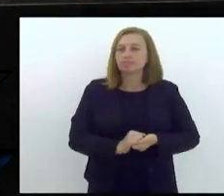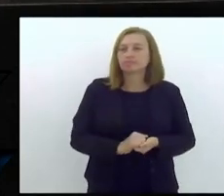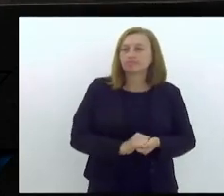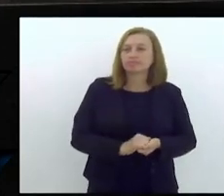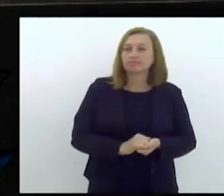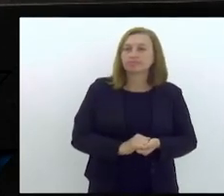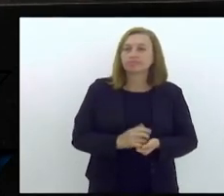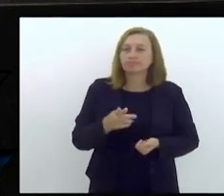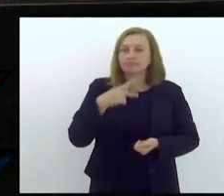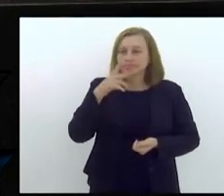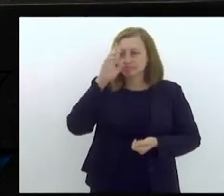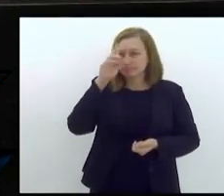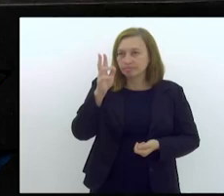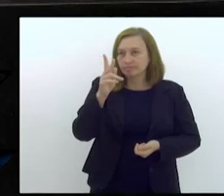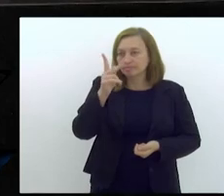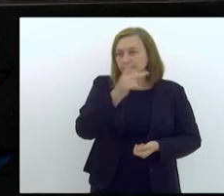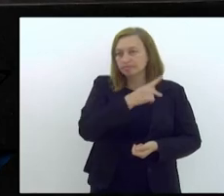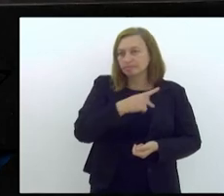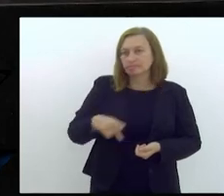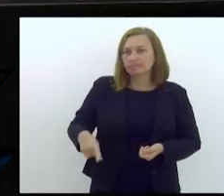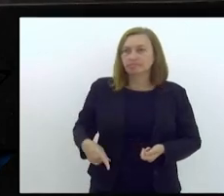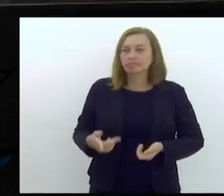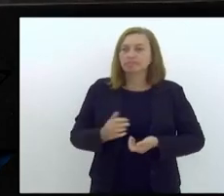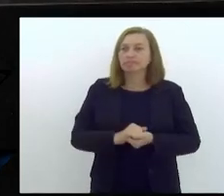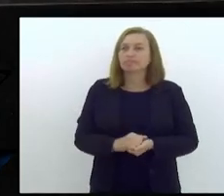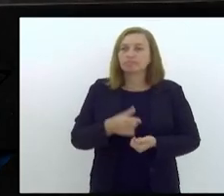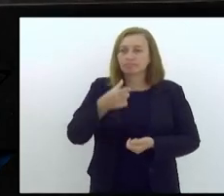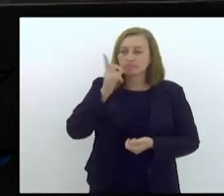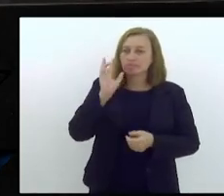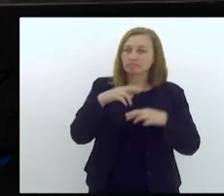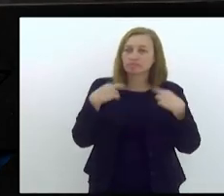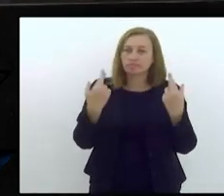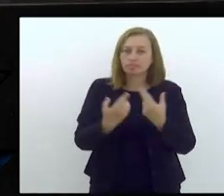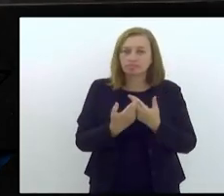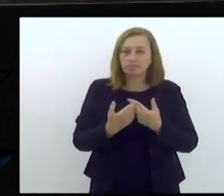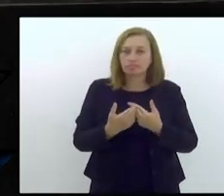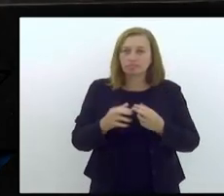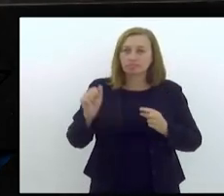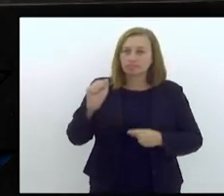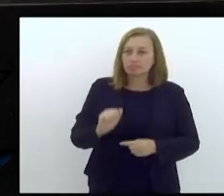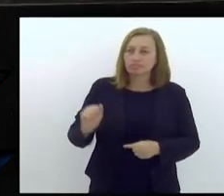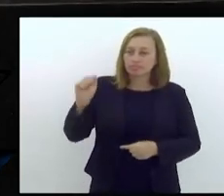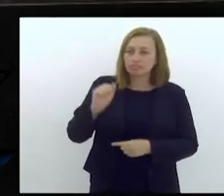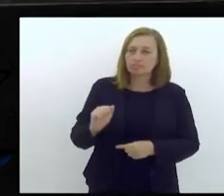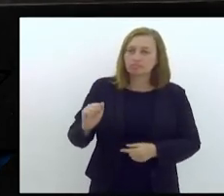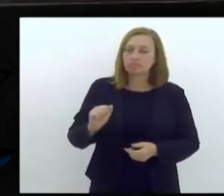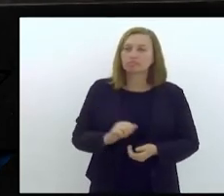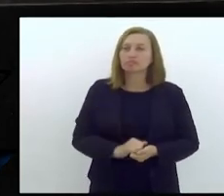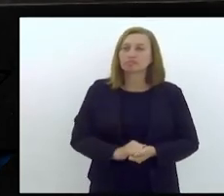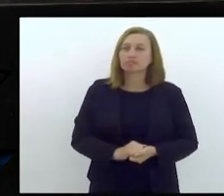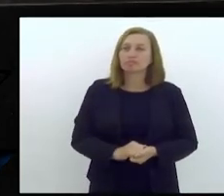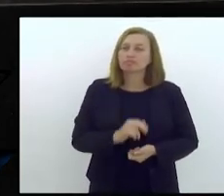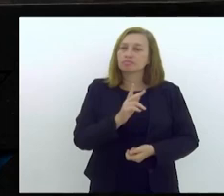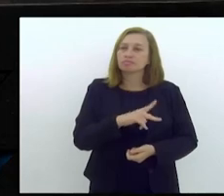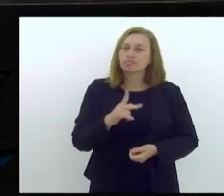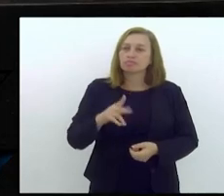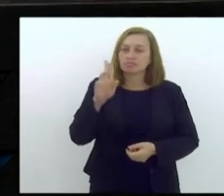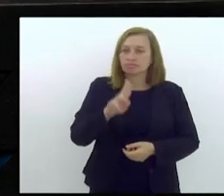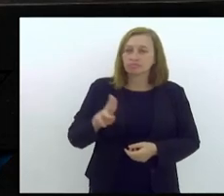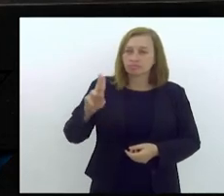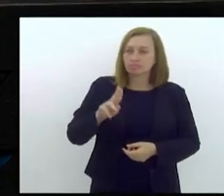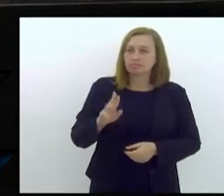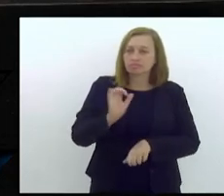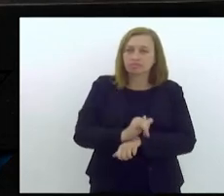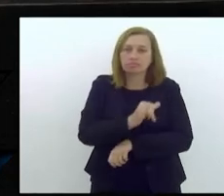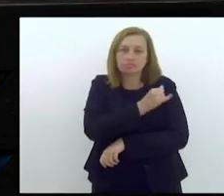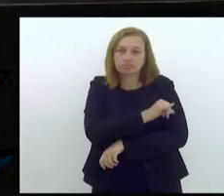para dizer presidenta que estivemos onde reunidos com Associação de docentes da Universidade do Estado